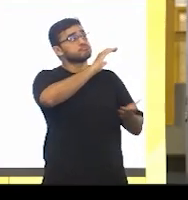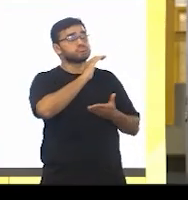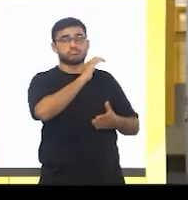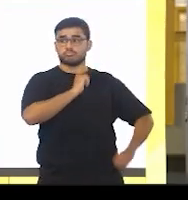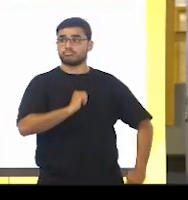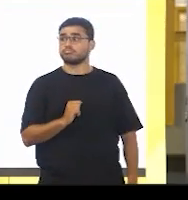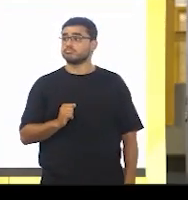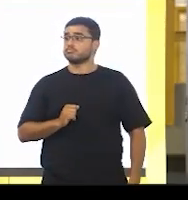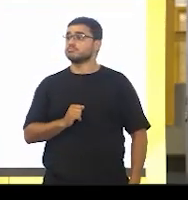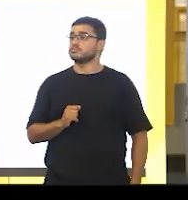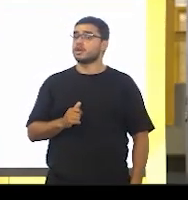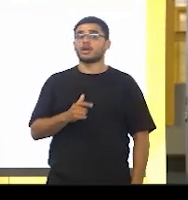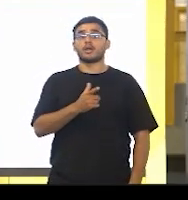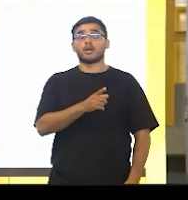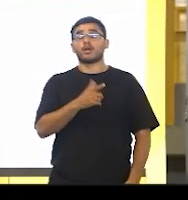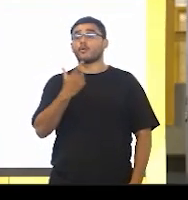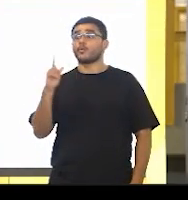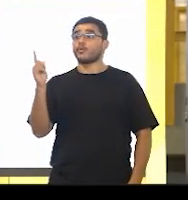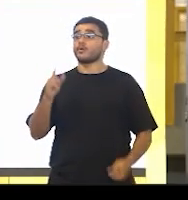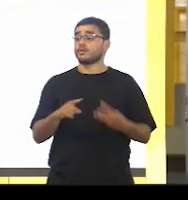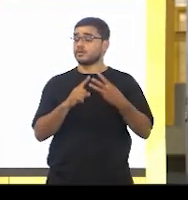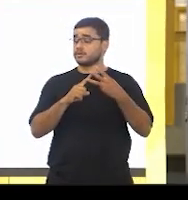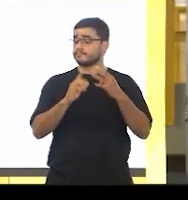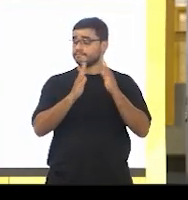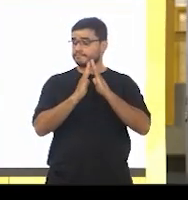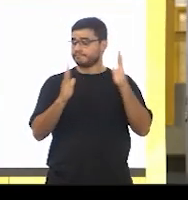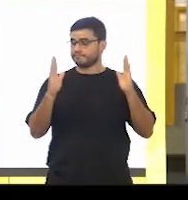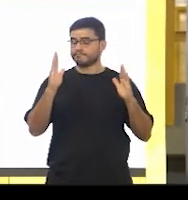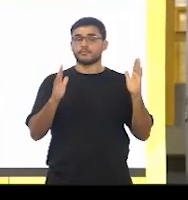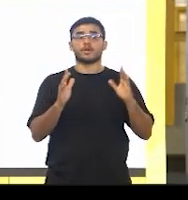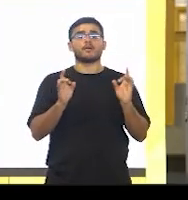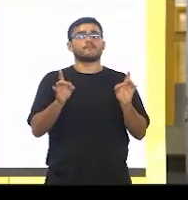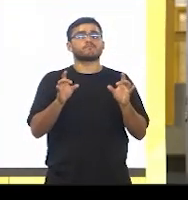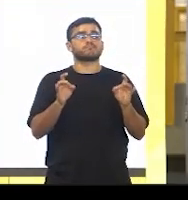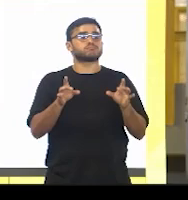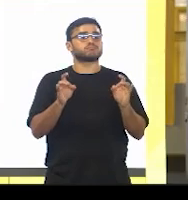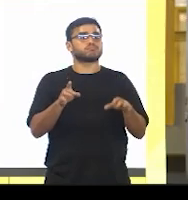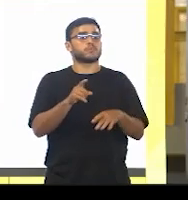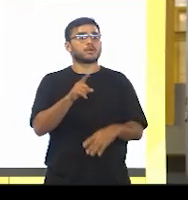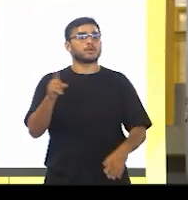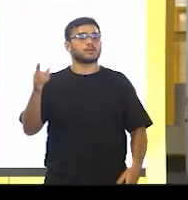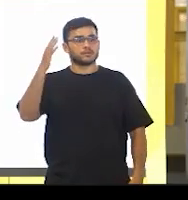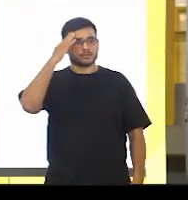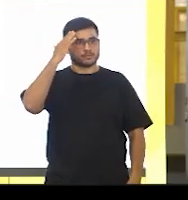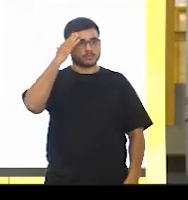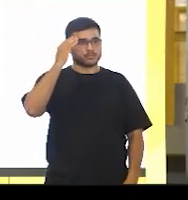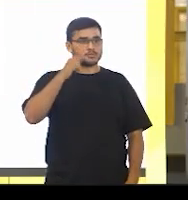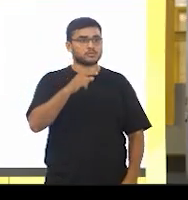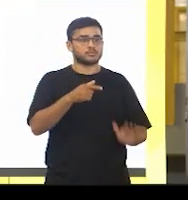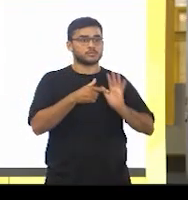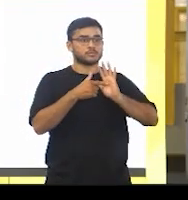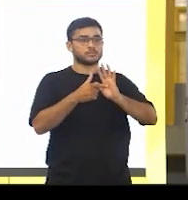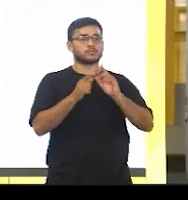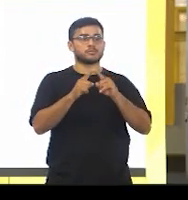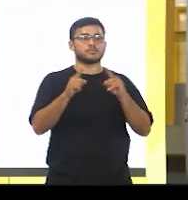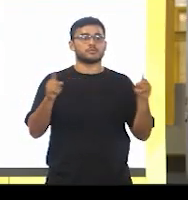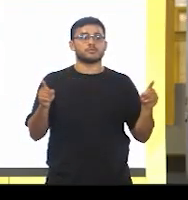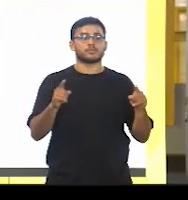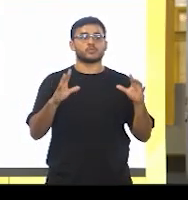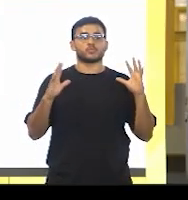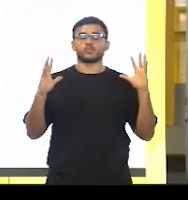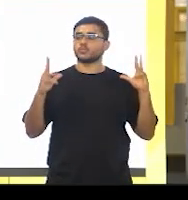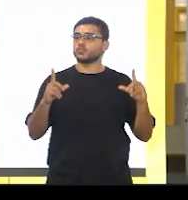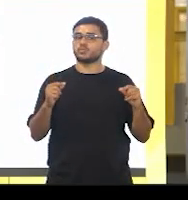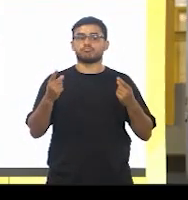fase, qual é a terceira fase? Mercado comum. Na fase de mercado comum, o que é que eu tenho?